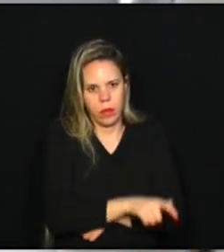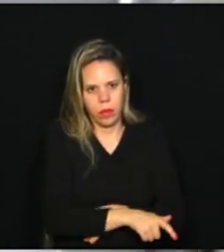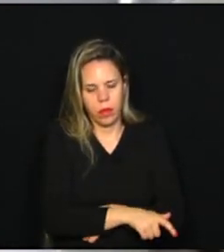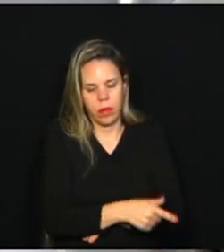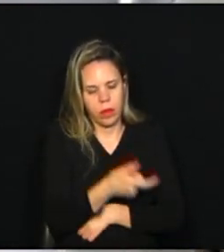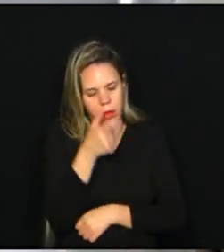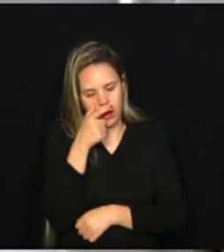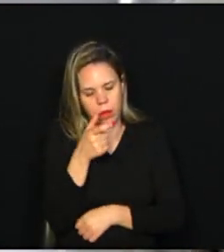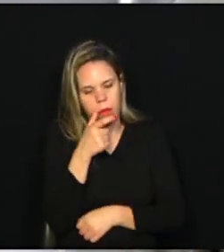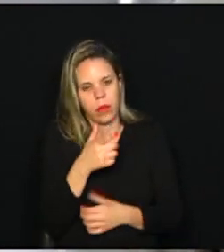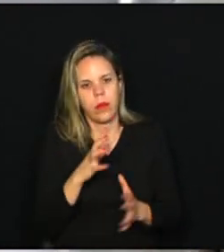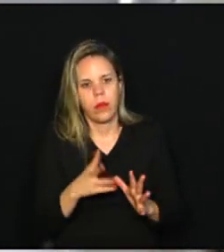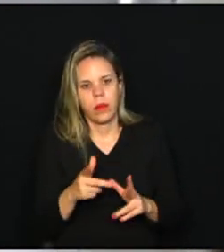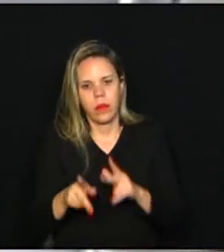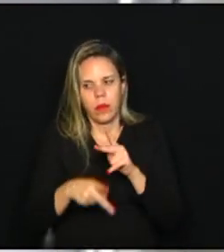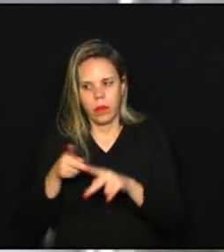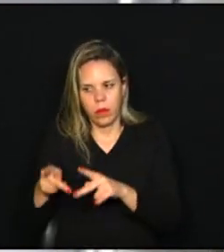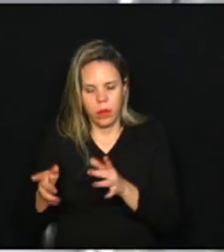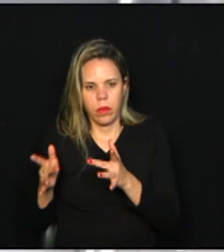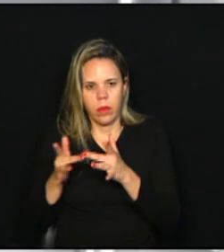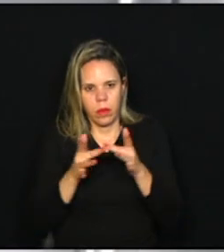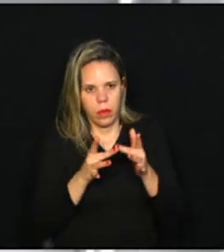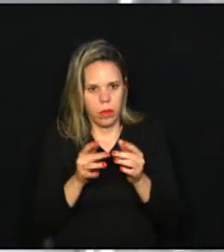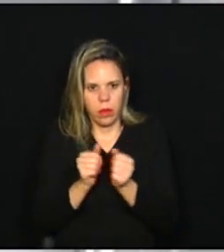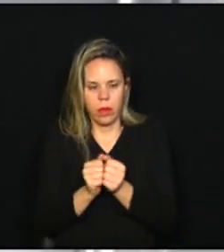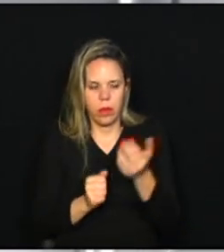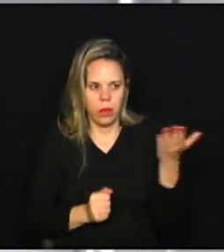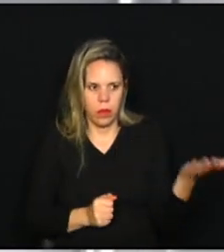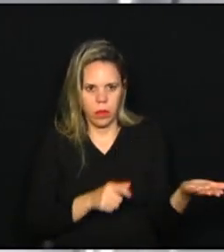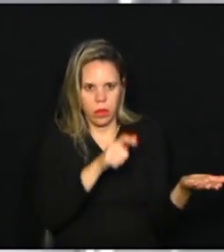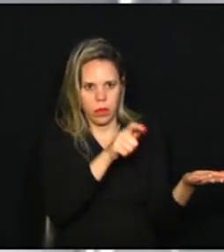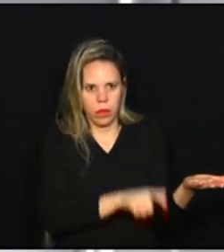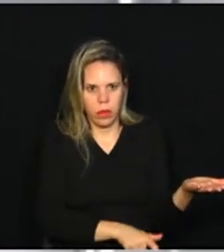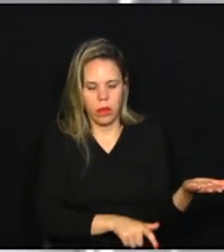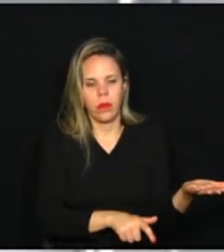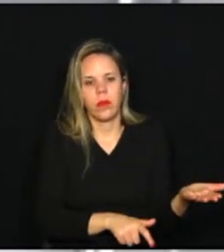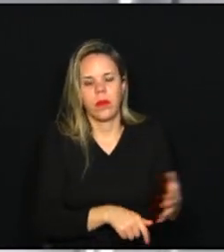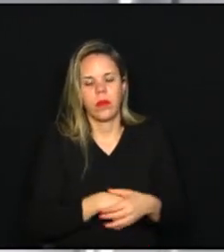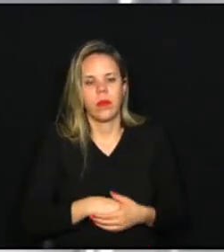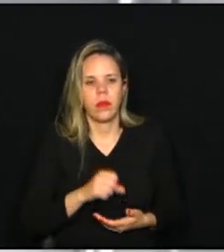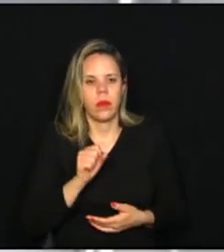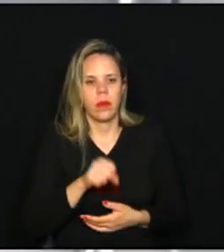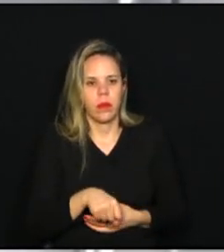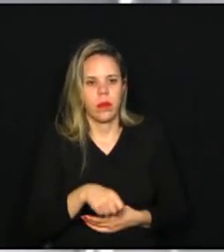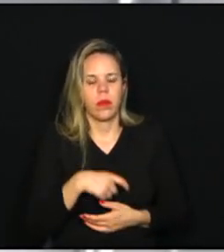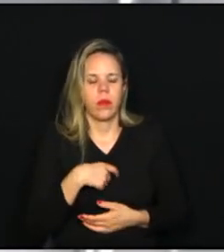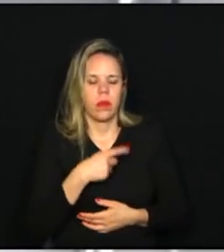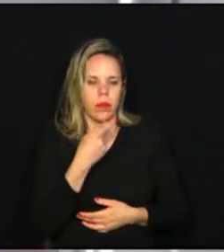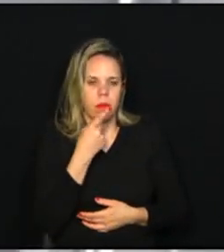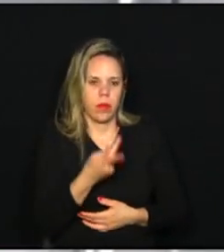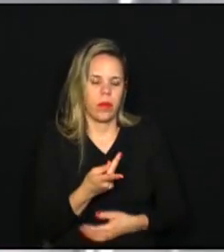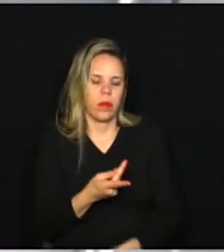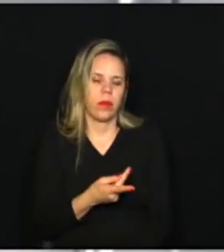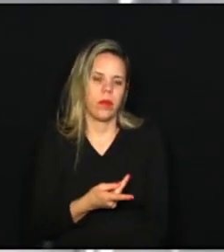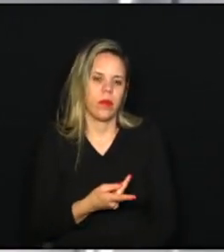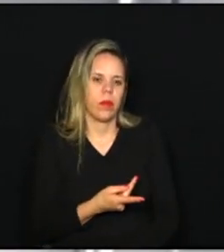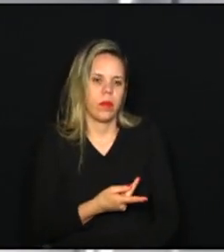vendo todos os outros que estão em volta e permitindo daí sim que a gente teste, inclusive,